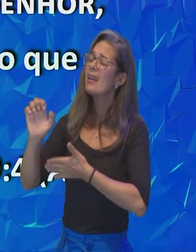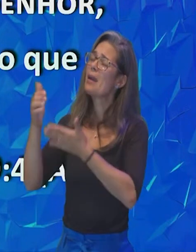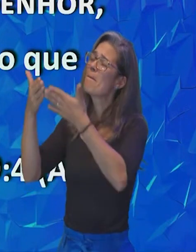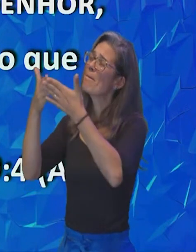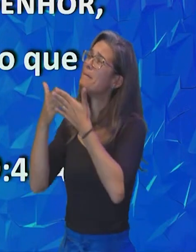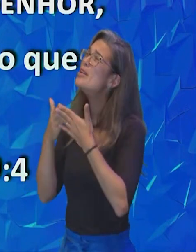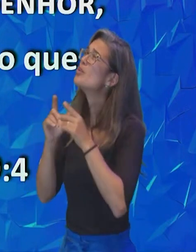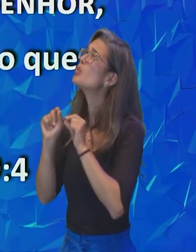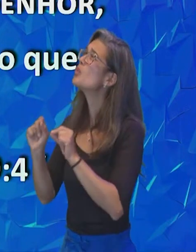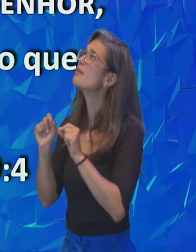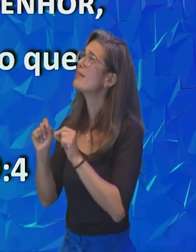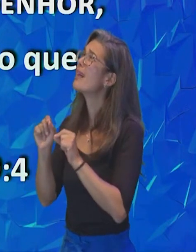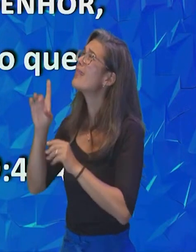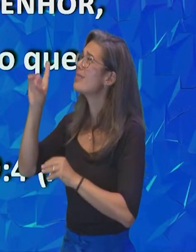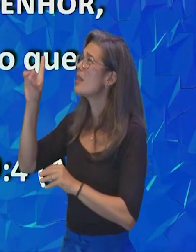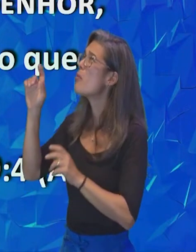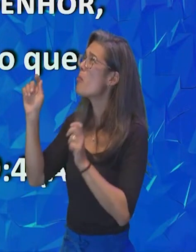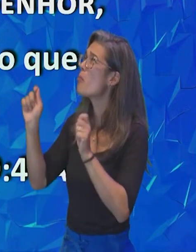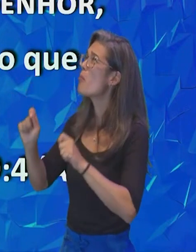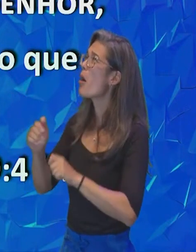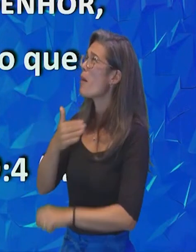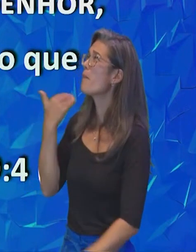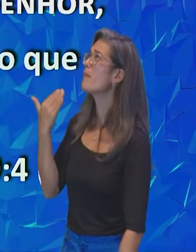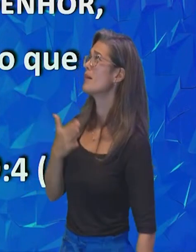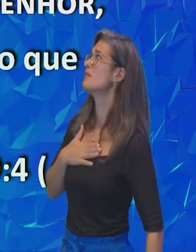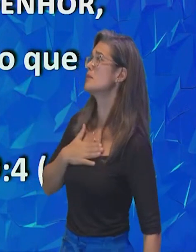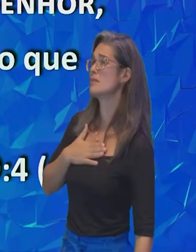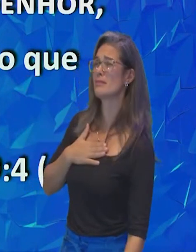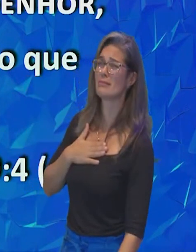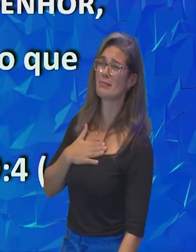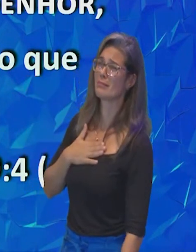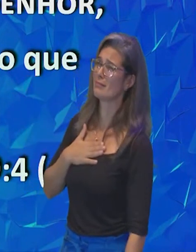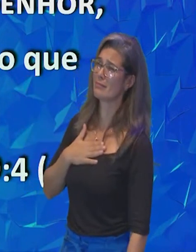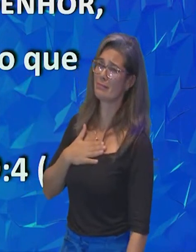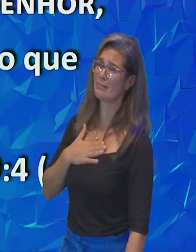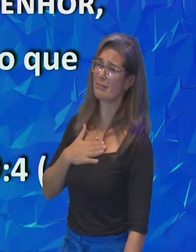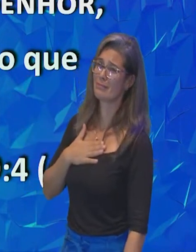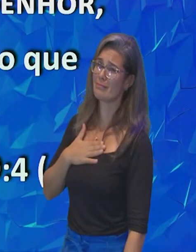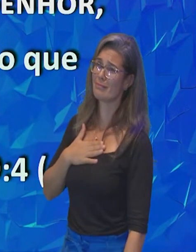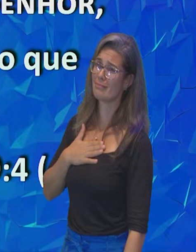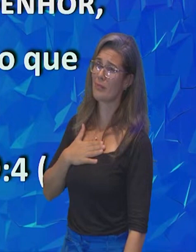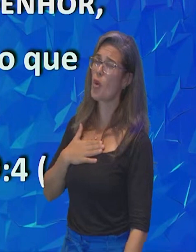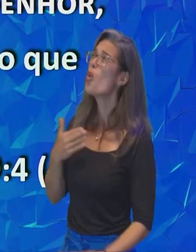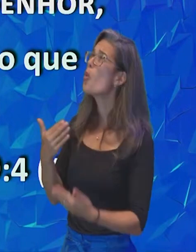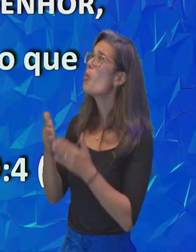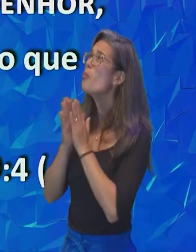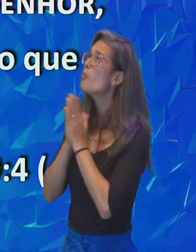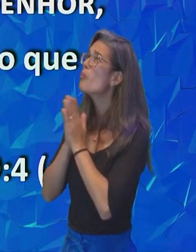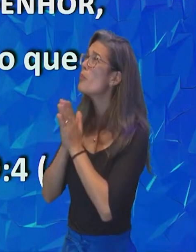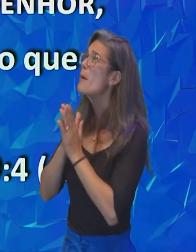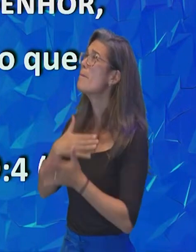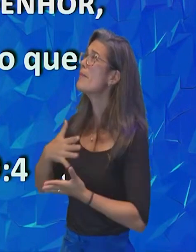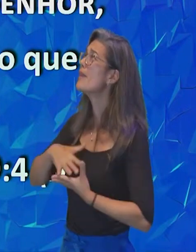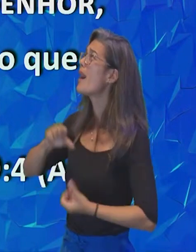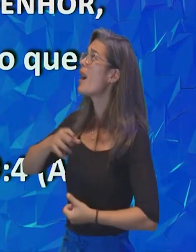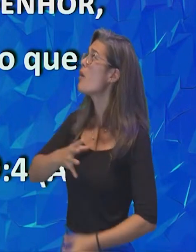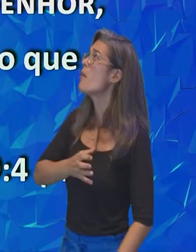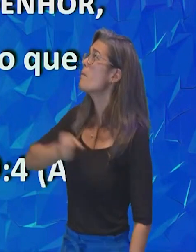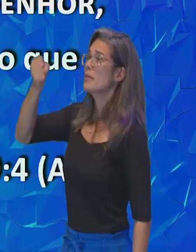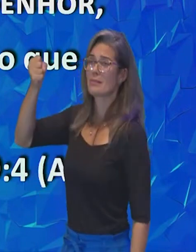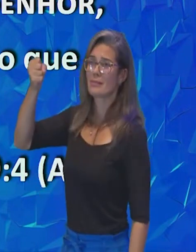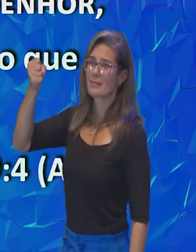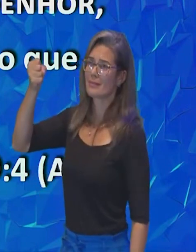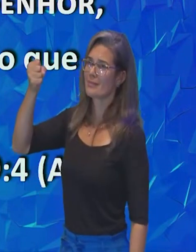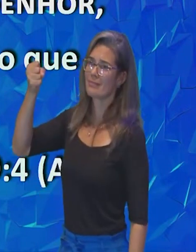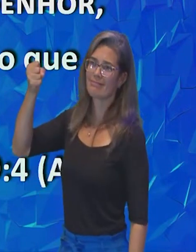a morte e disse: basta, Senhor, toma agora, ó Senhor, a minha alma, pois eu não sou